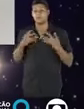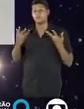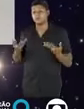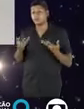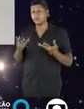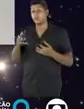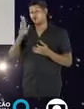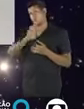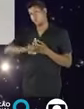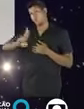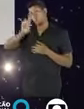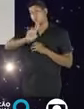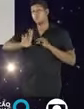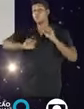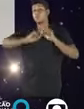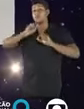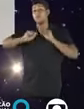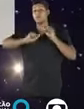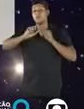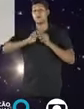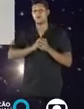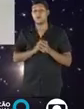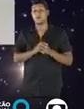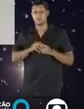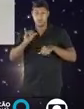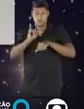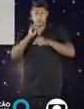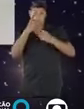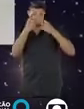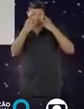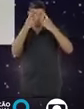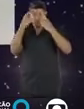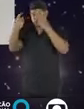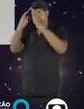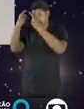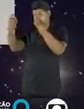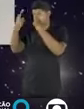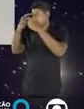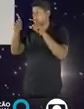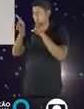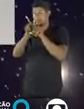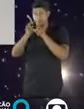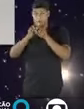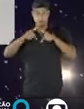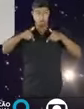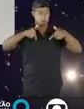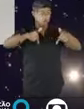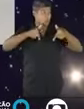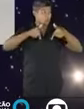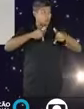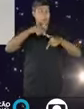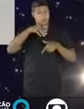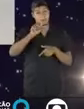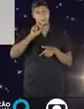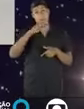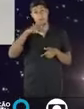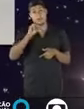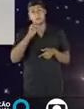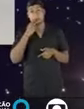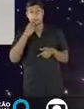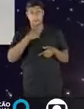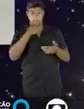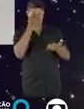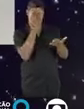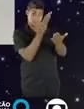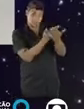Então, eu utilizo muito da criatividade, mas também do meu ativismo, porque, como o Marcos falou, eu super